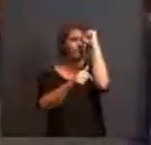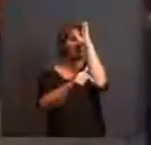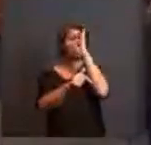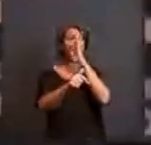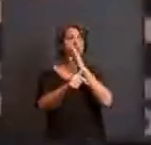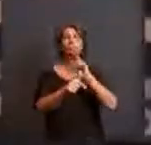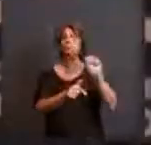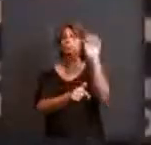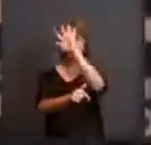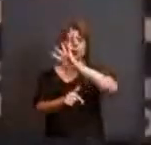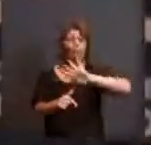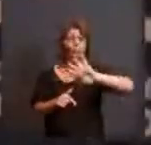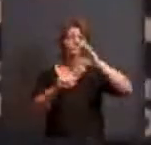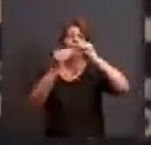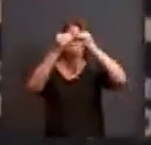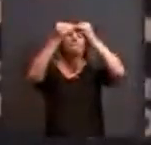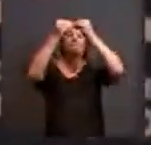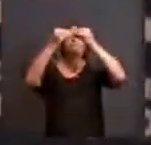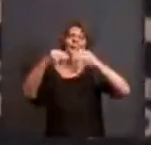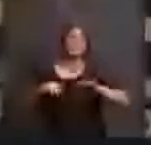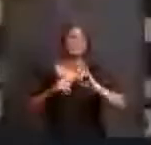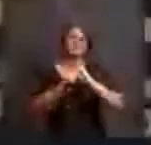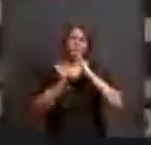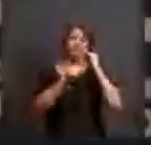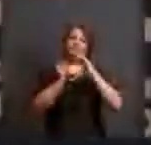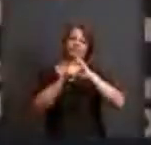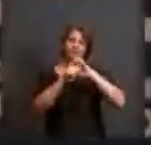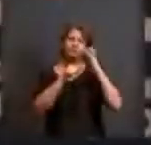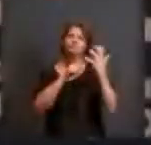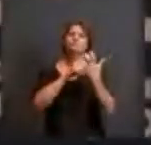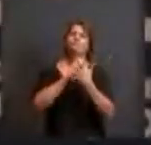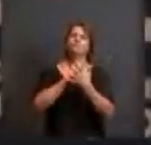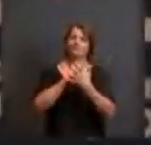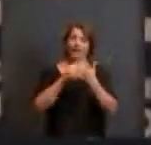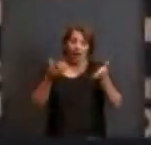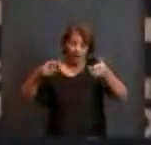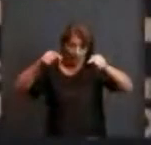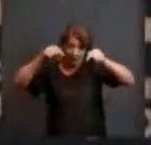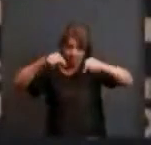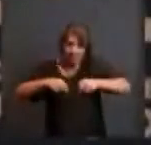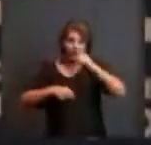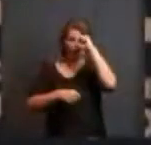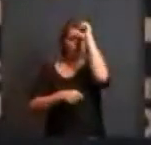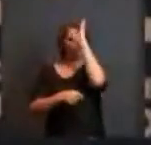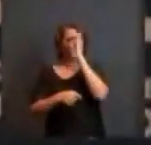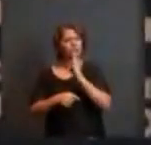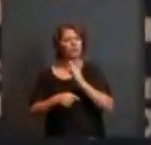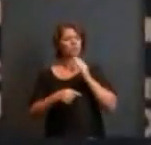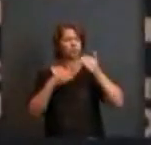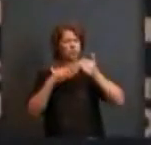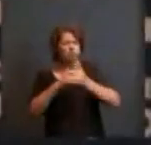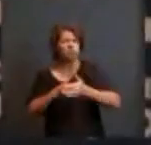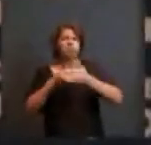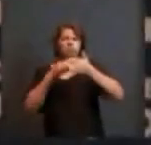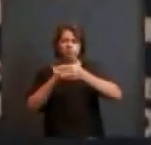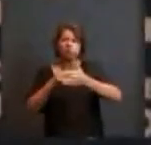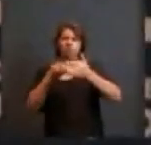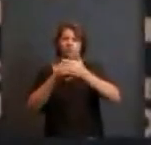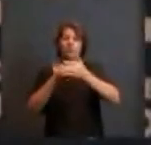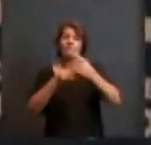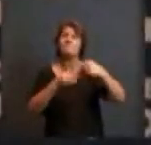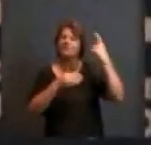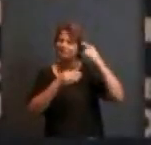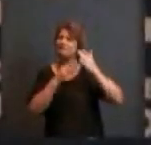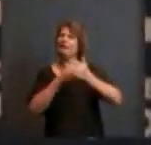só no Brasil, mas em boa parte do mundo. De qualquer forma, aqui no Brasil, nós, além das dificuldades que já se tinha, nós